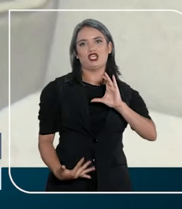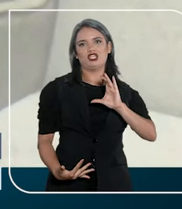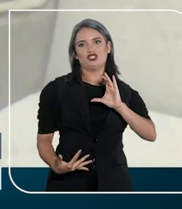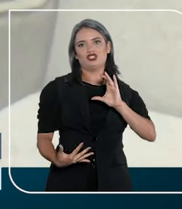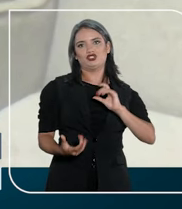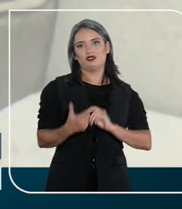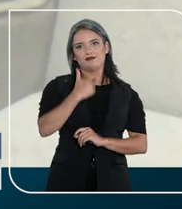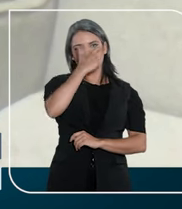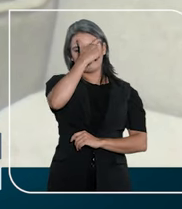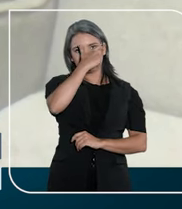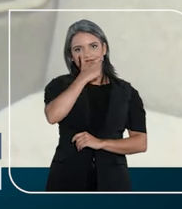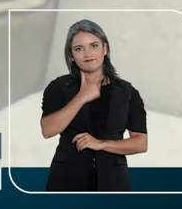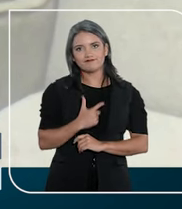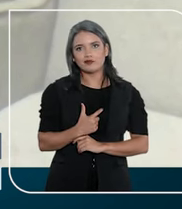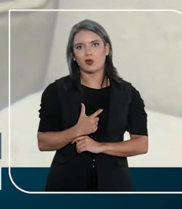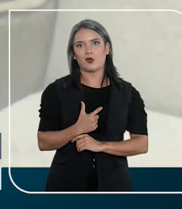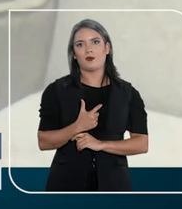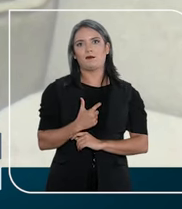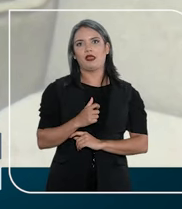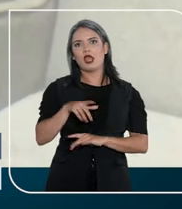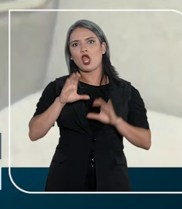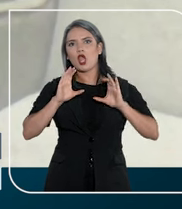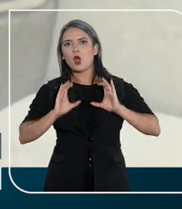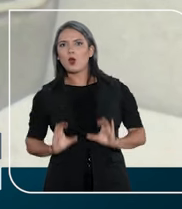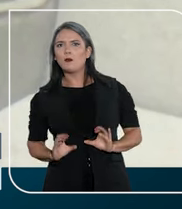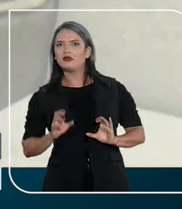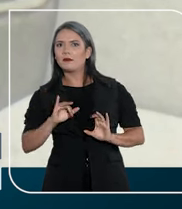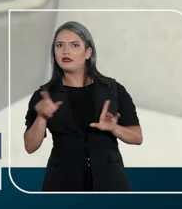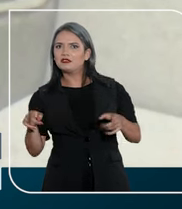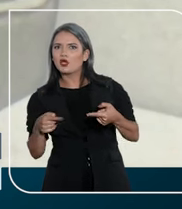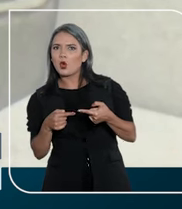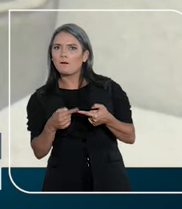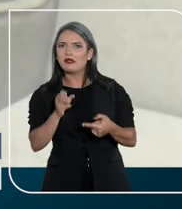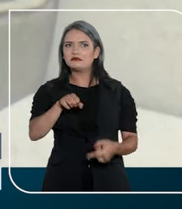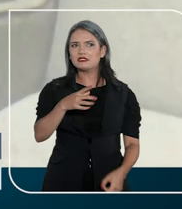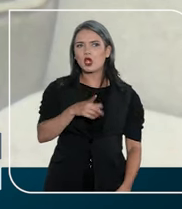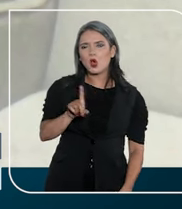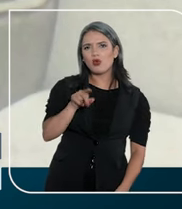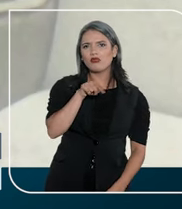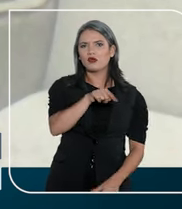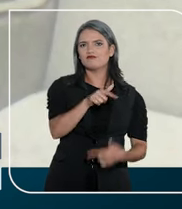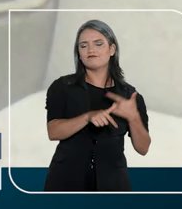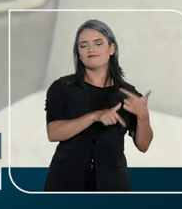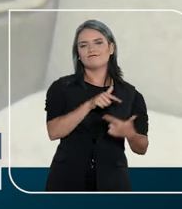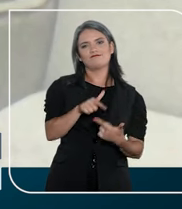estão adequadas ou inadequadas ao exercício do cargo, só deve haver